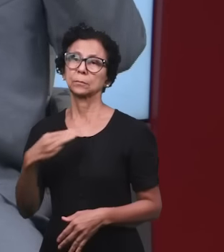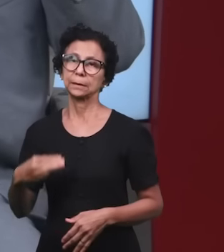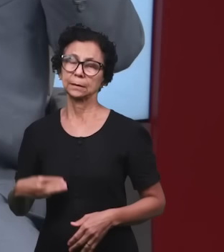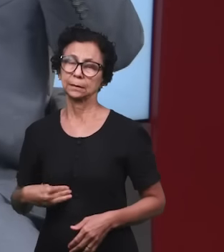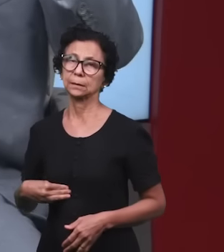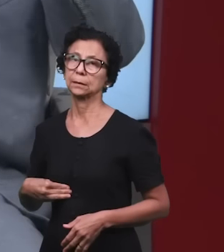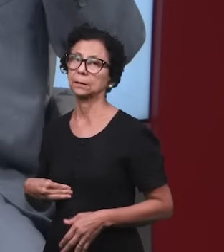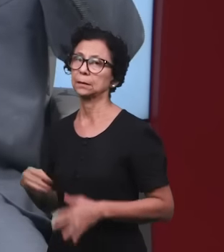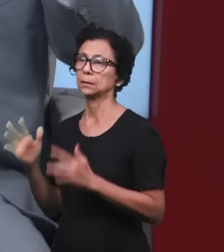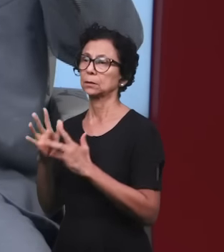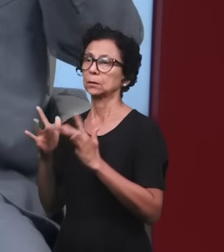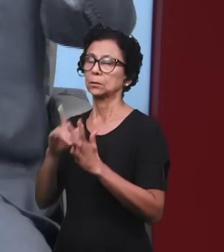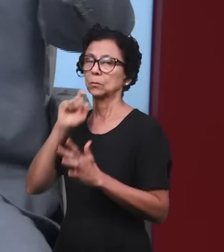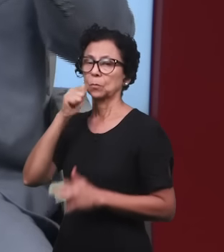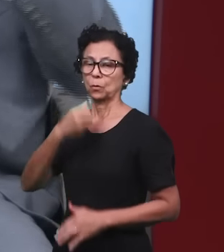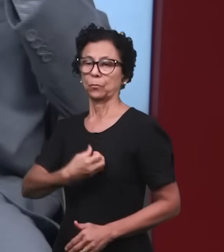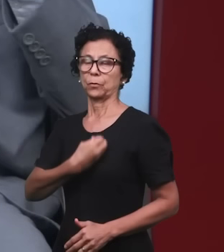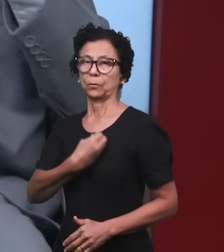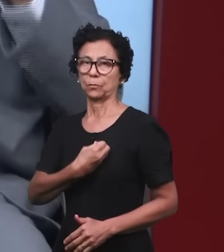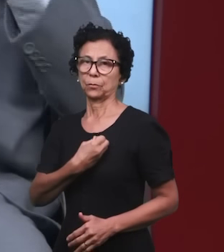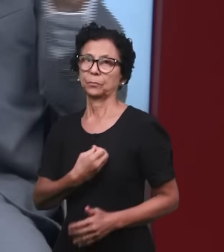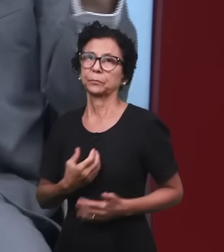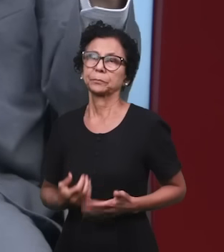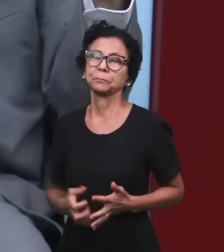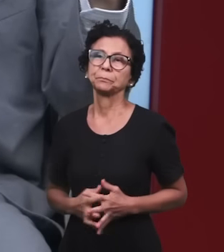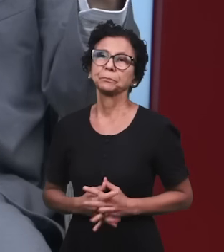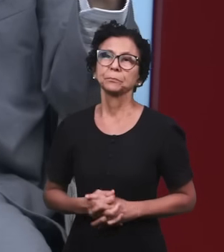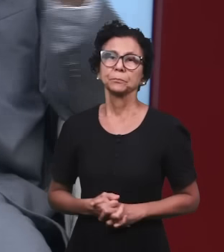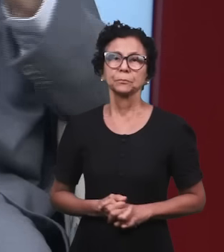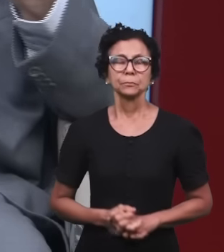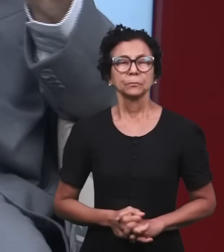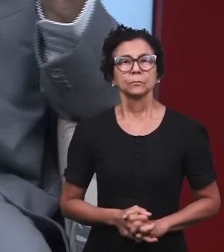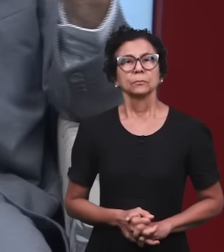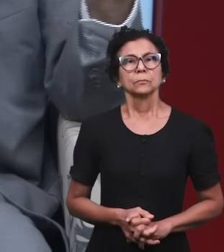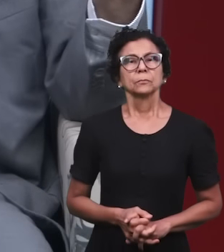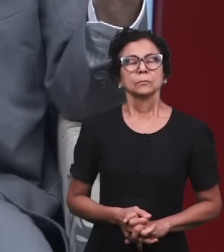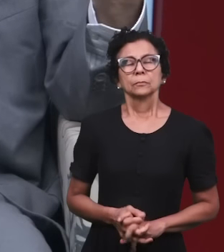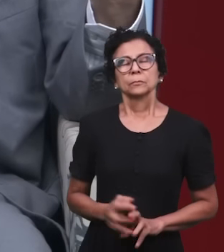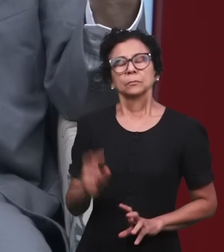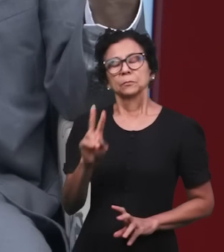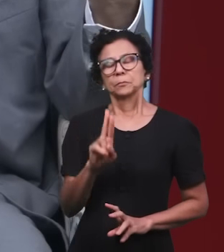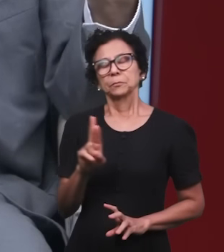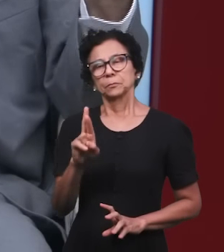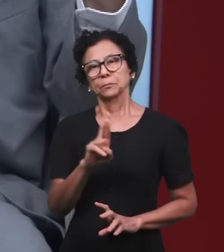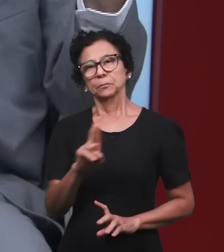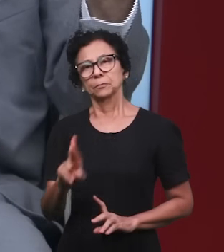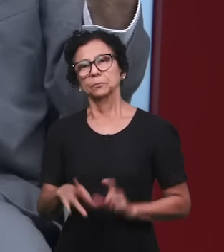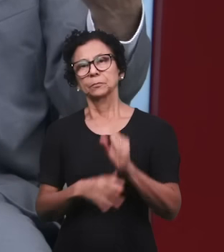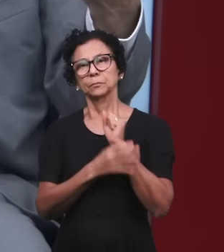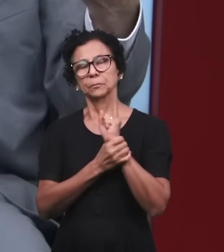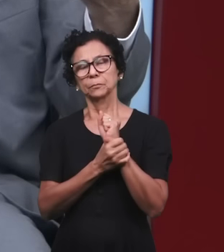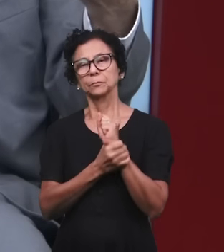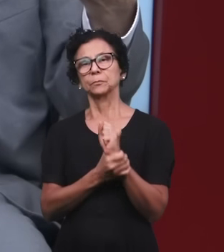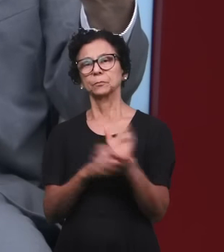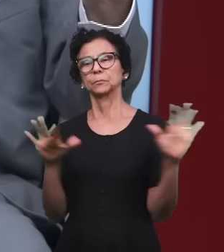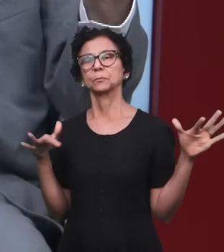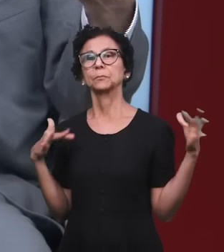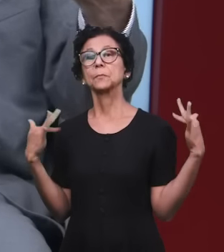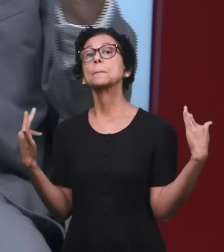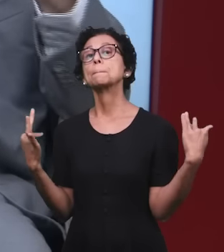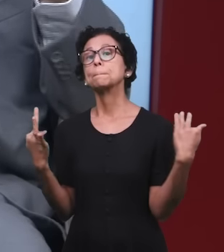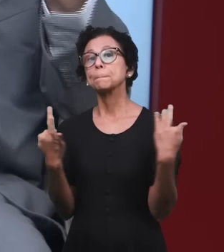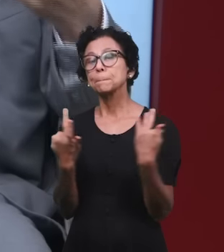aquele que tem o pão da vida para dar. Foi usado ainda para a preservação da família